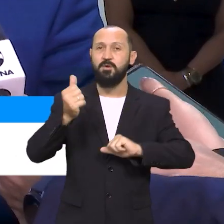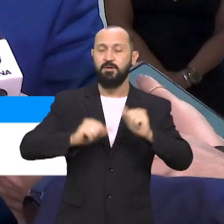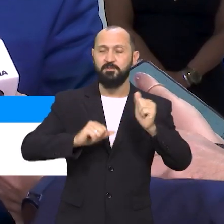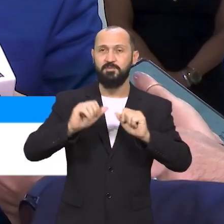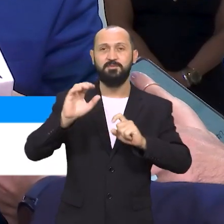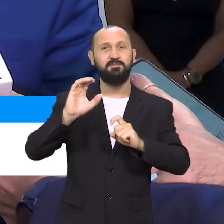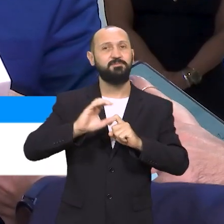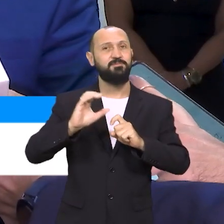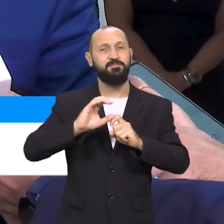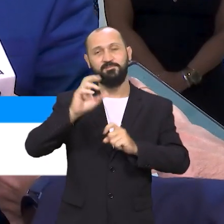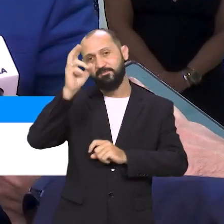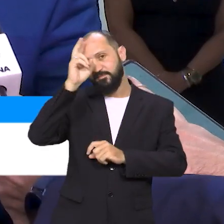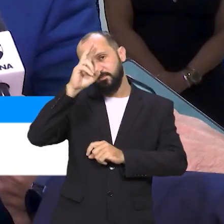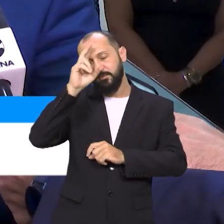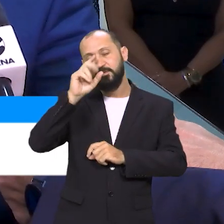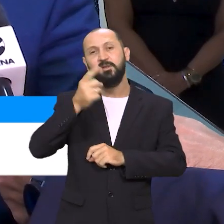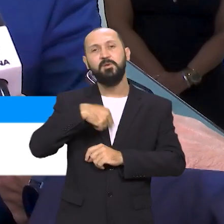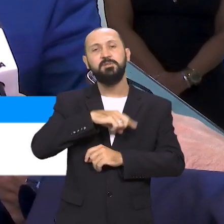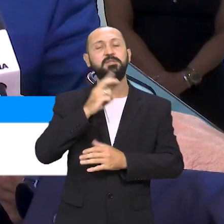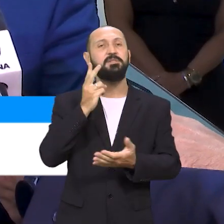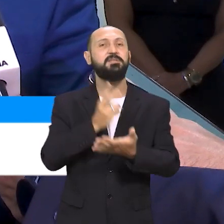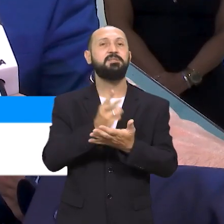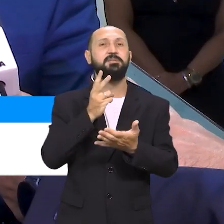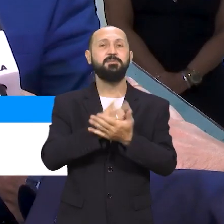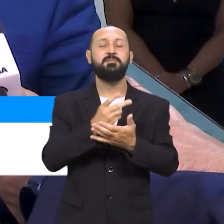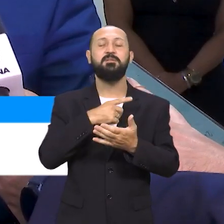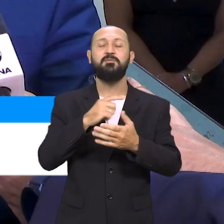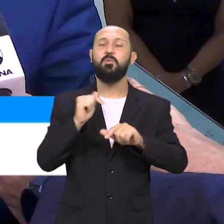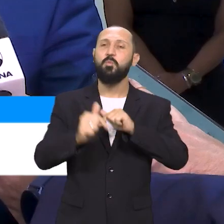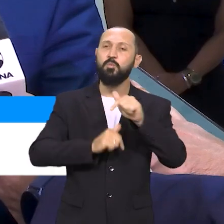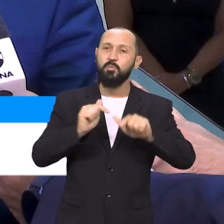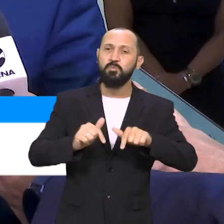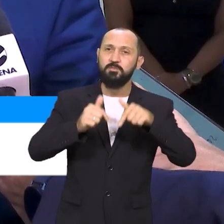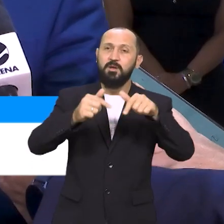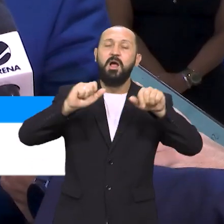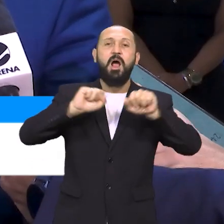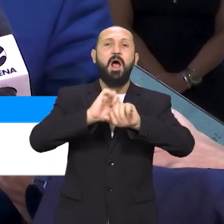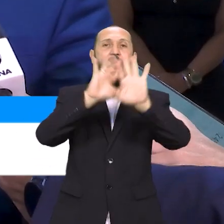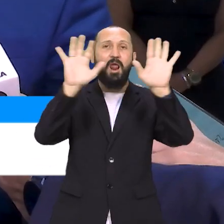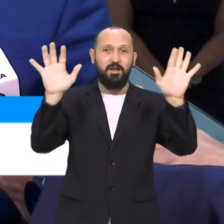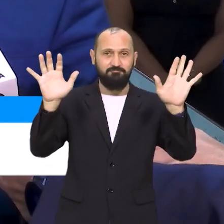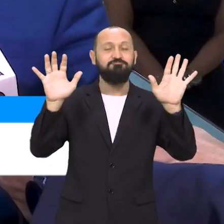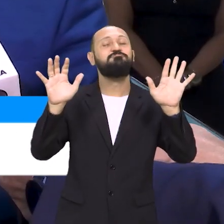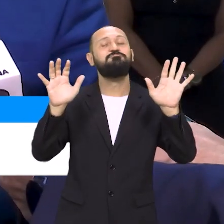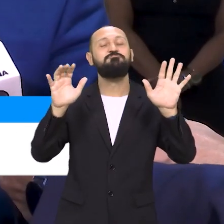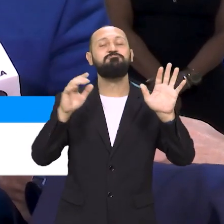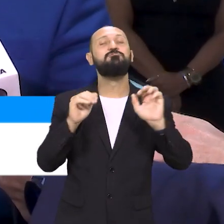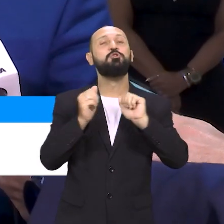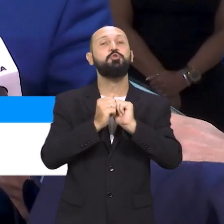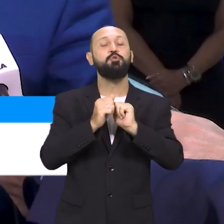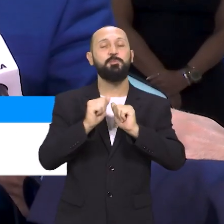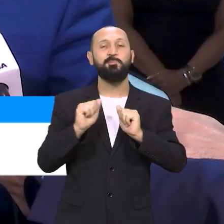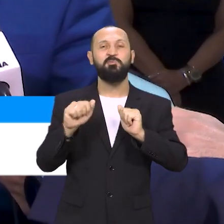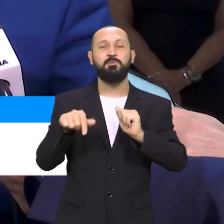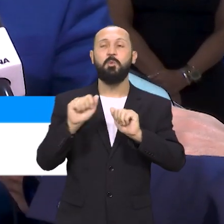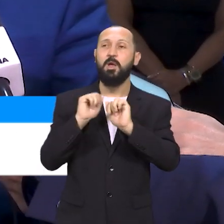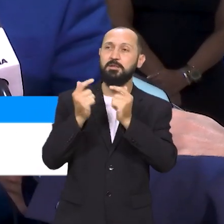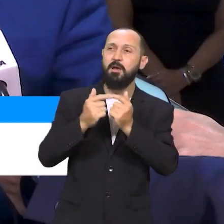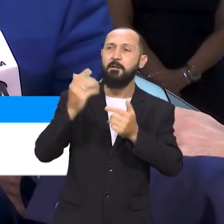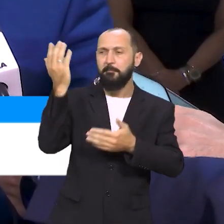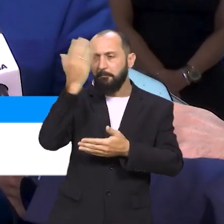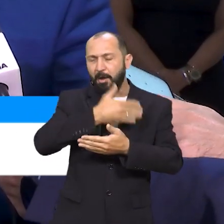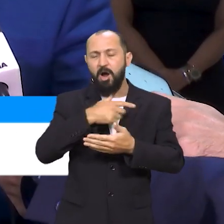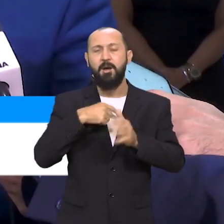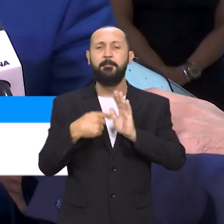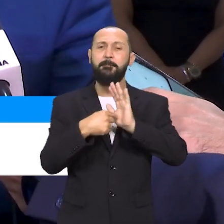do balanço da CACEMES. Lembrando que a gente sempre teve uma ação transparente com assembleias